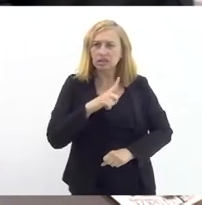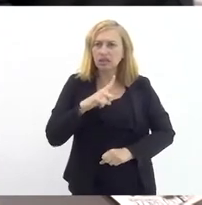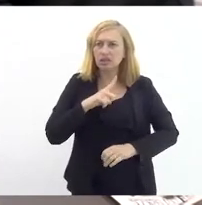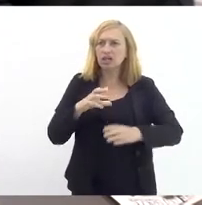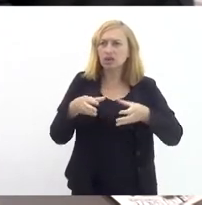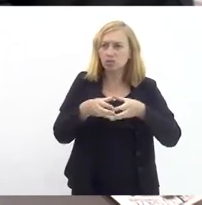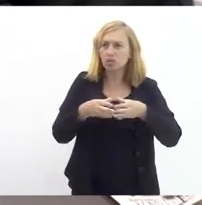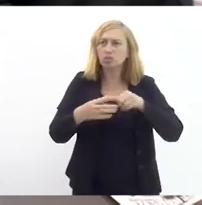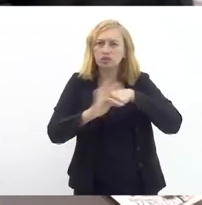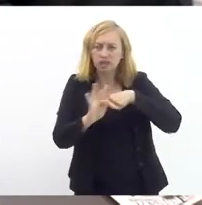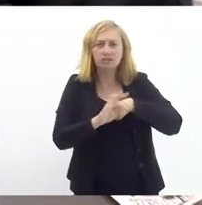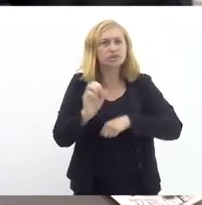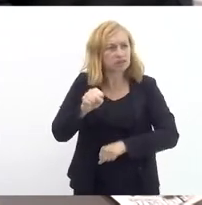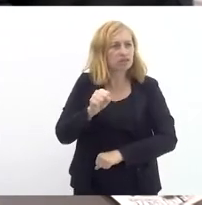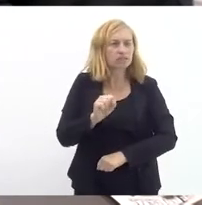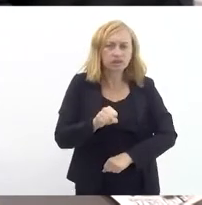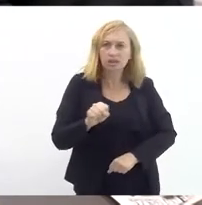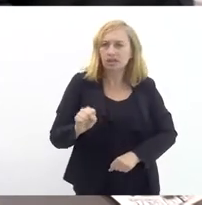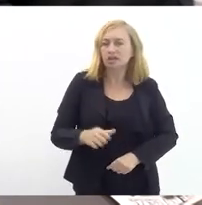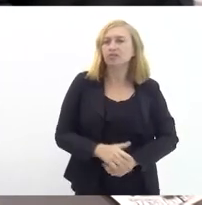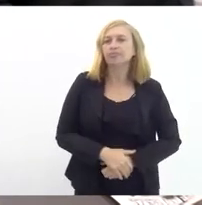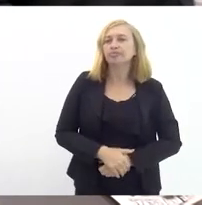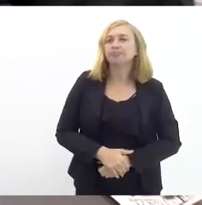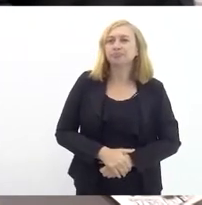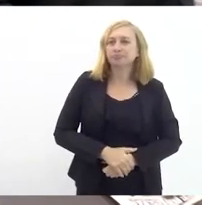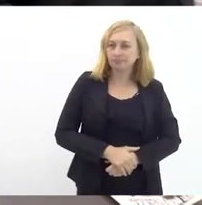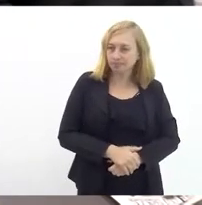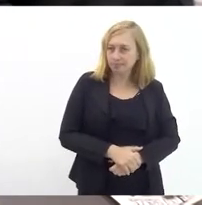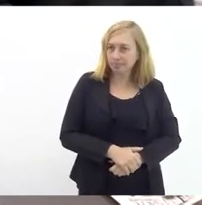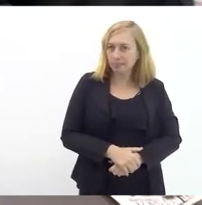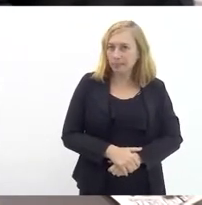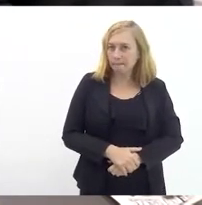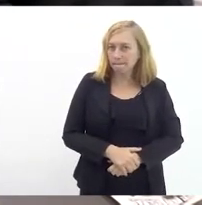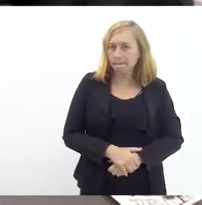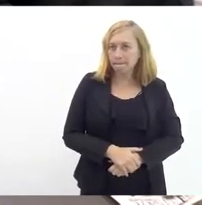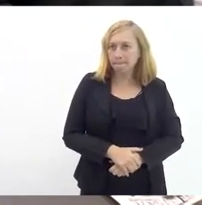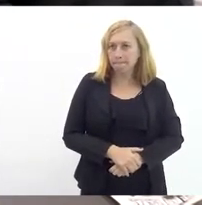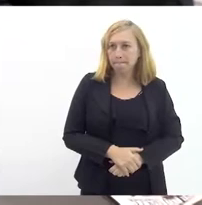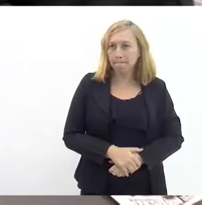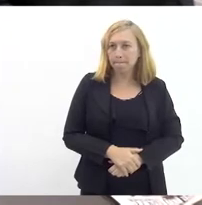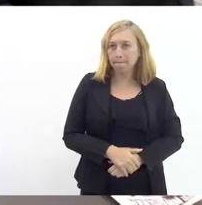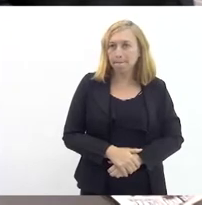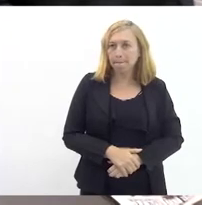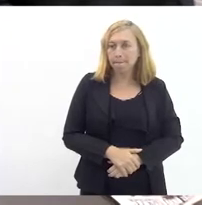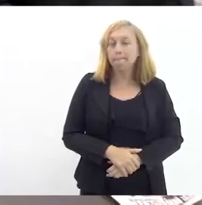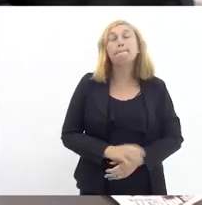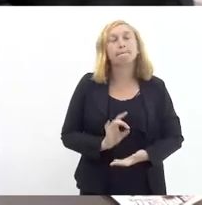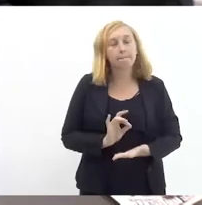Tem quadros técnicos para fiscalizar. Nós não vamos, é uma distinção.